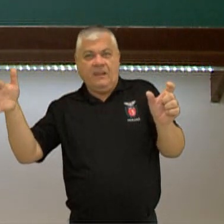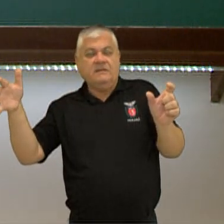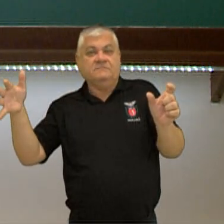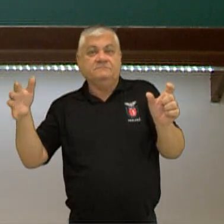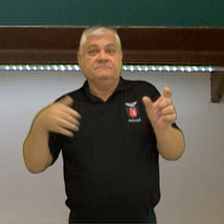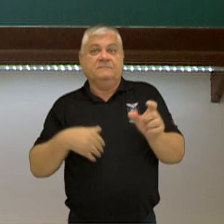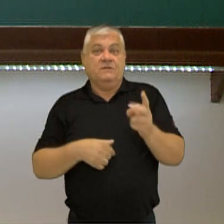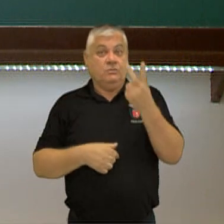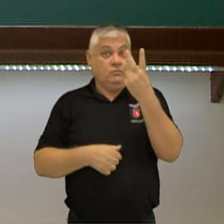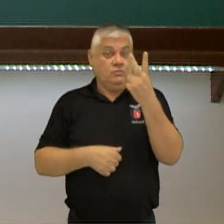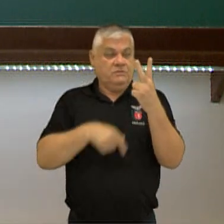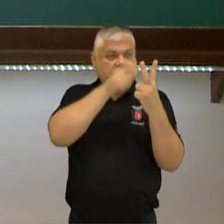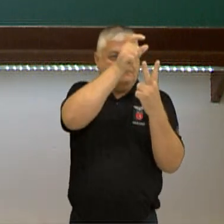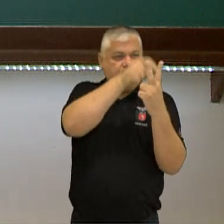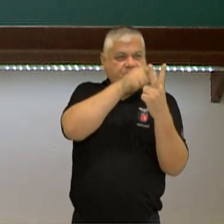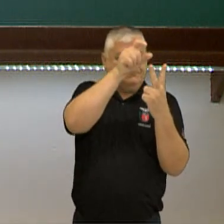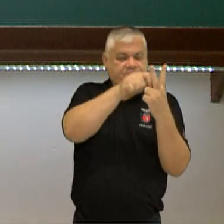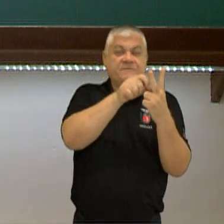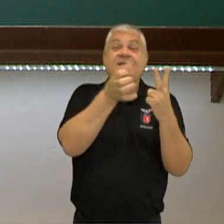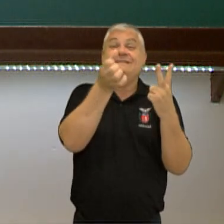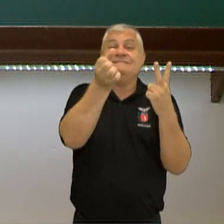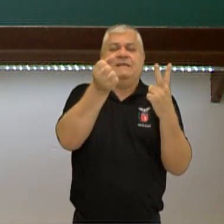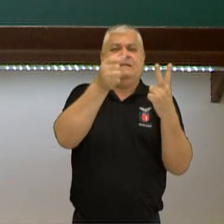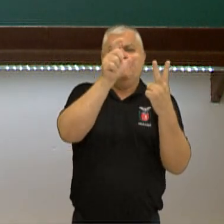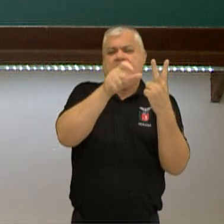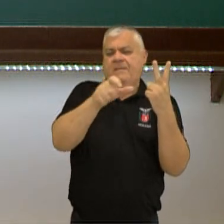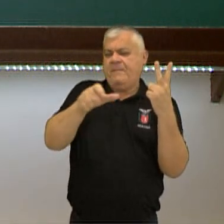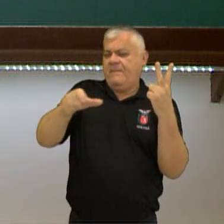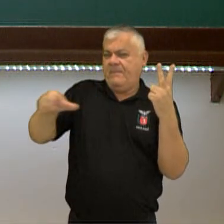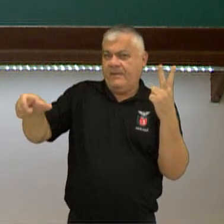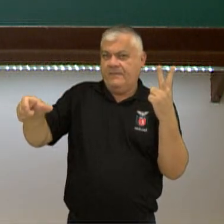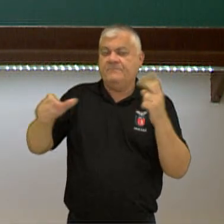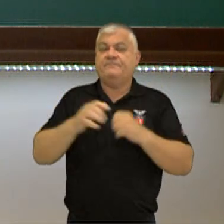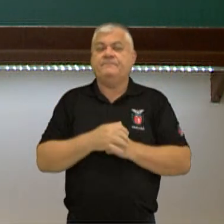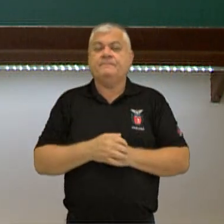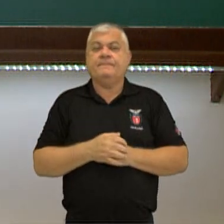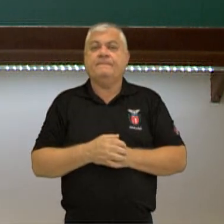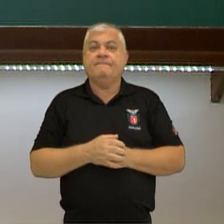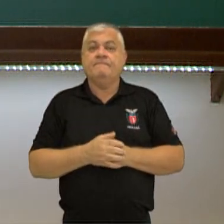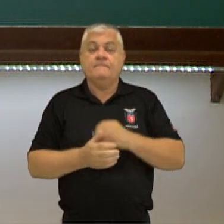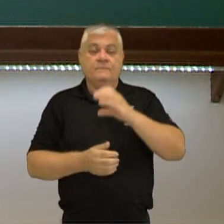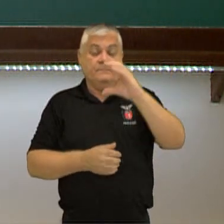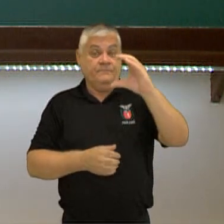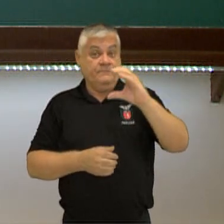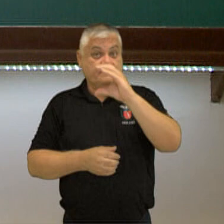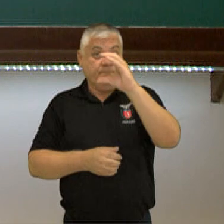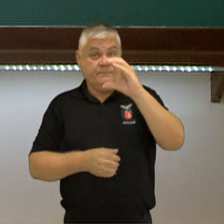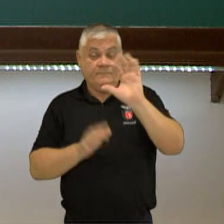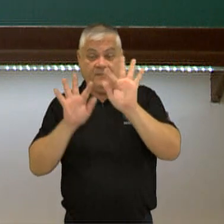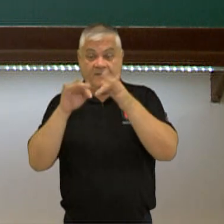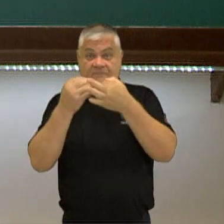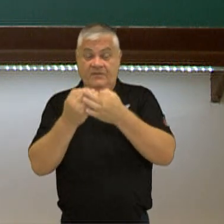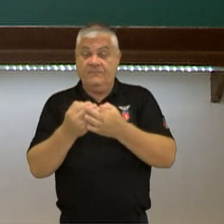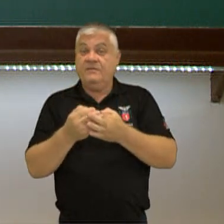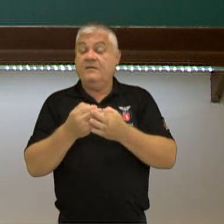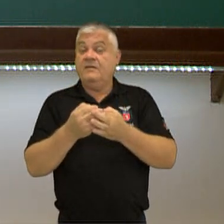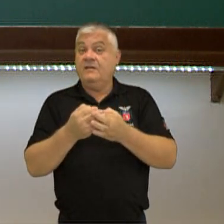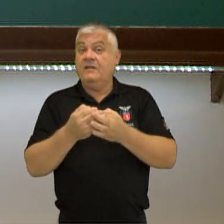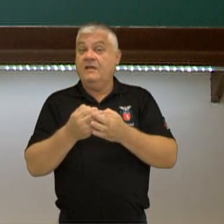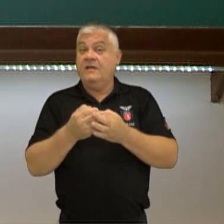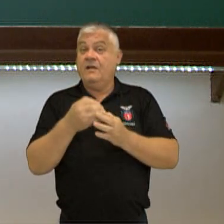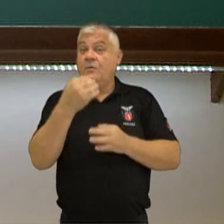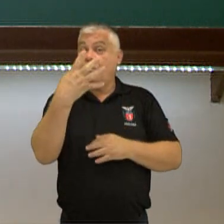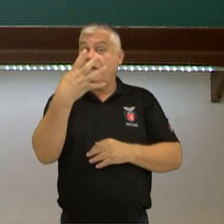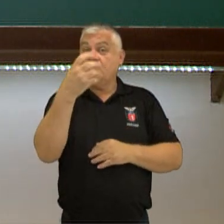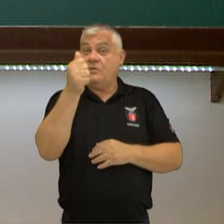pelo menos à minha direita. Então vejam, o átomo de carbono pertence à família 14 ou 4A, então isso me diz que ele